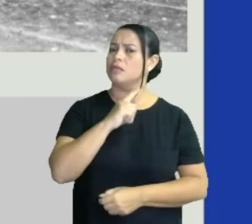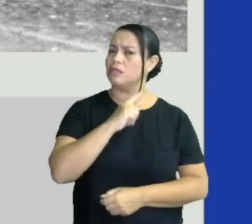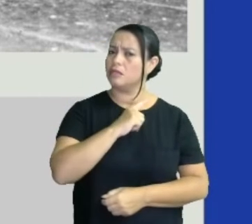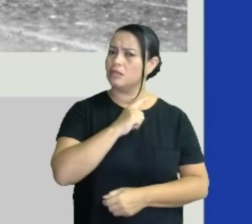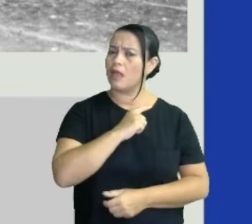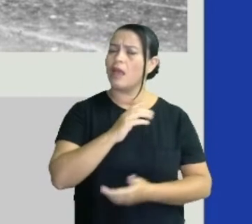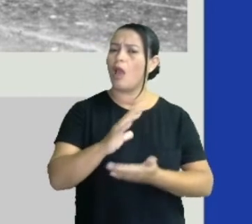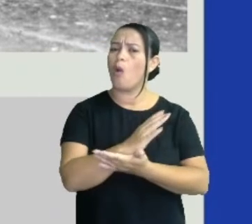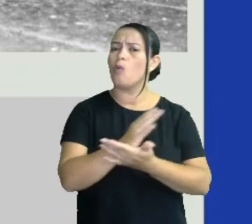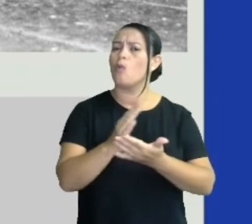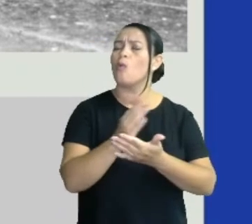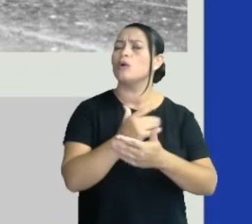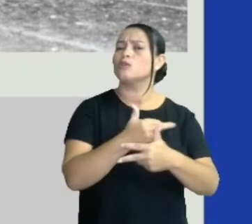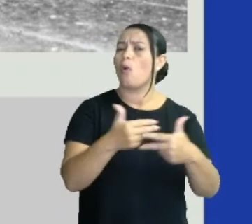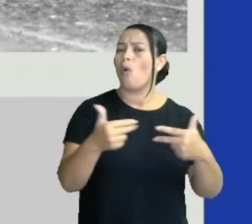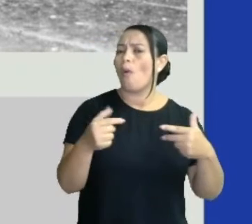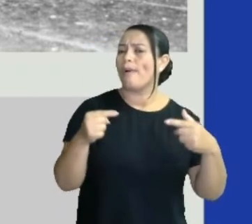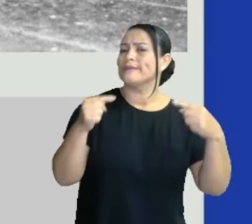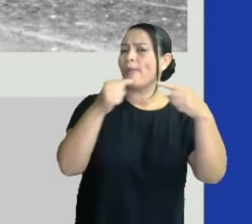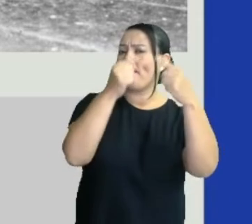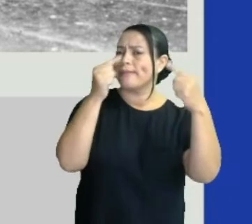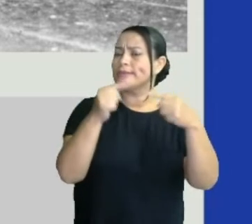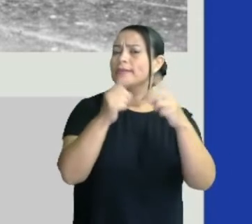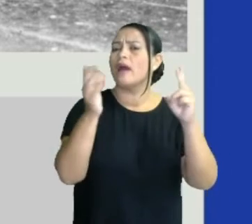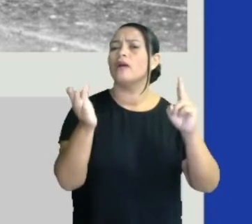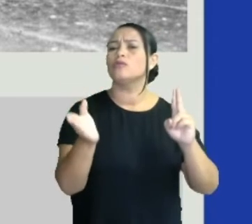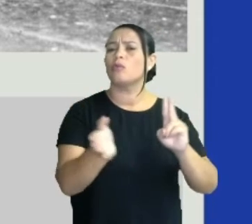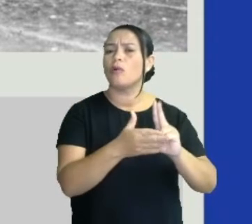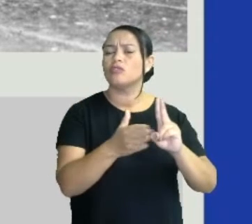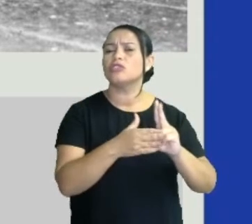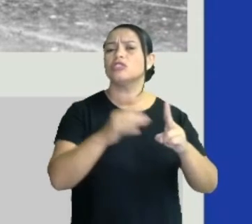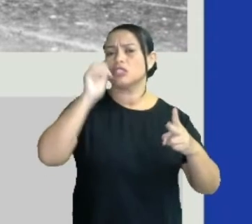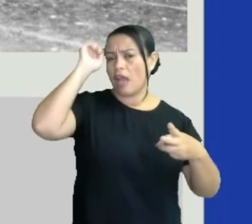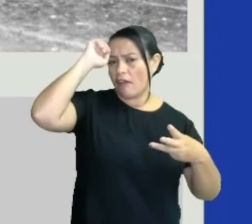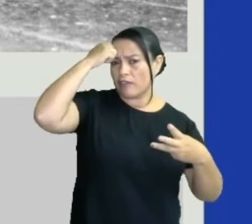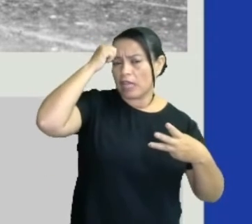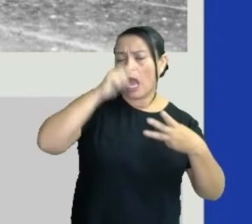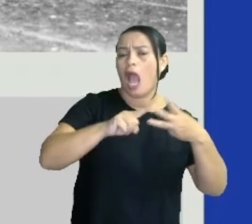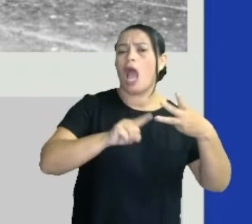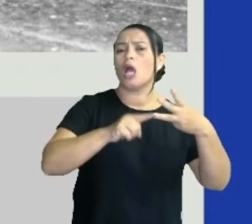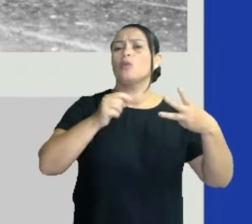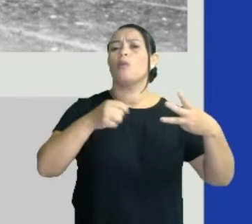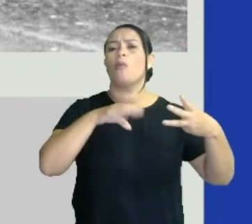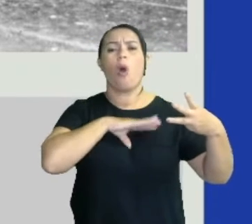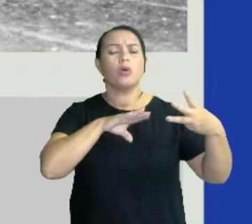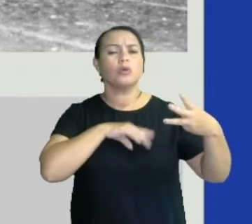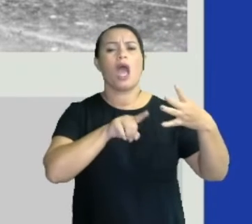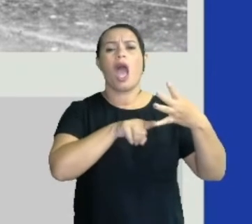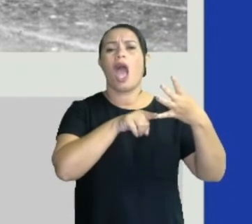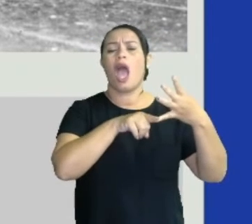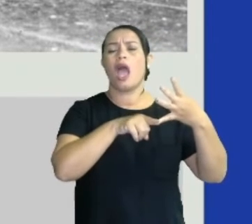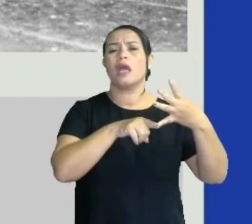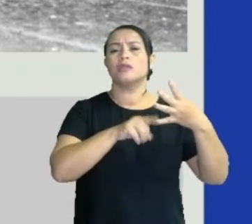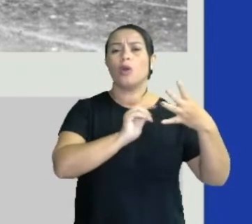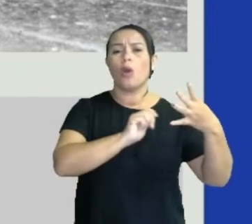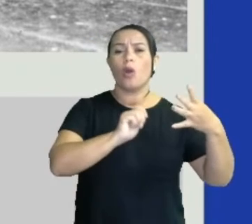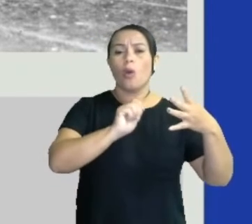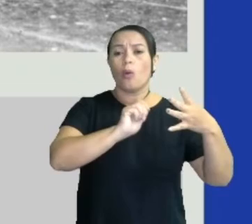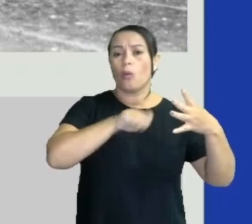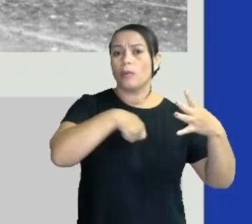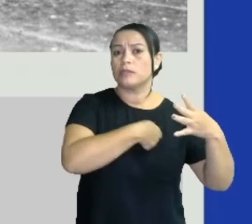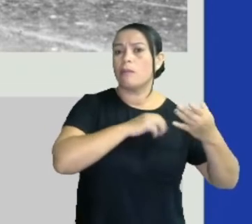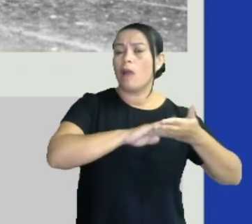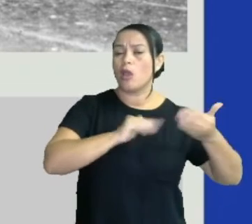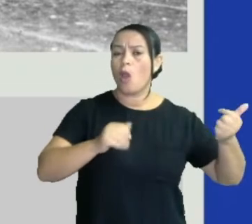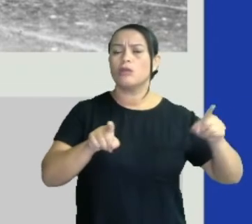traços ligados aos povos indígenas, africanos, portugueses, espanhóis, italianos.